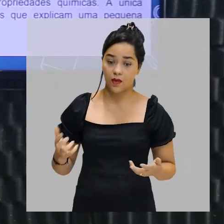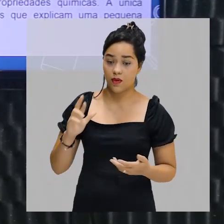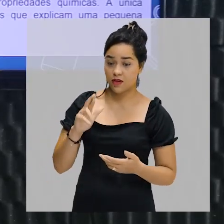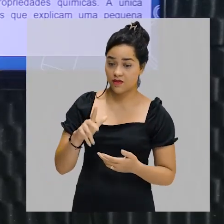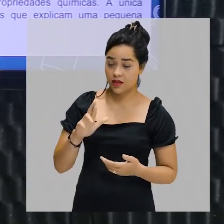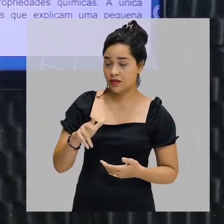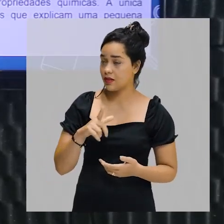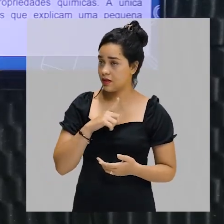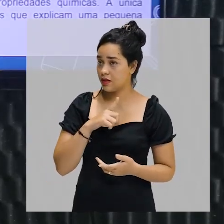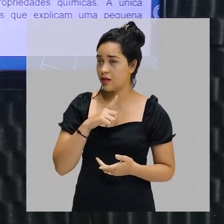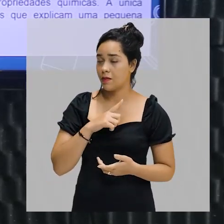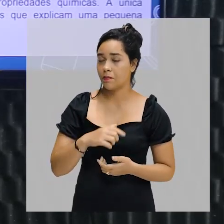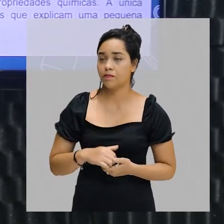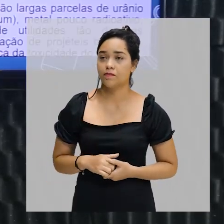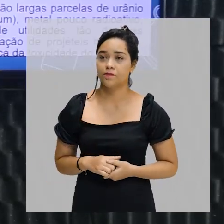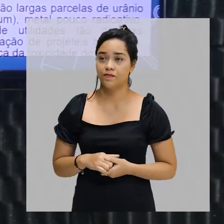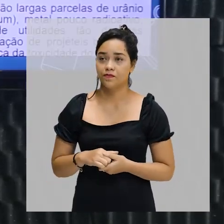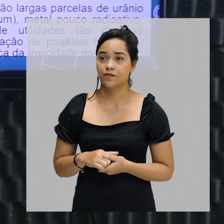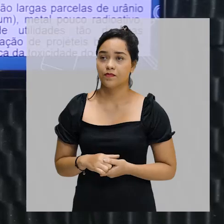diferença é essa.